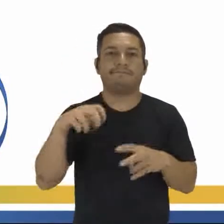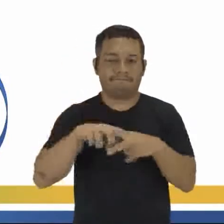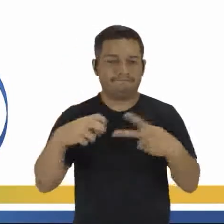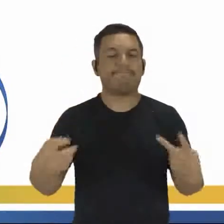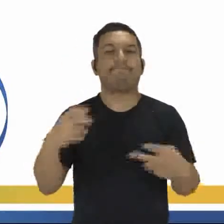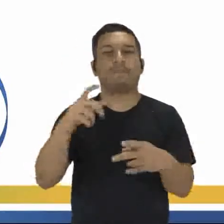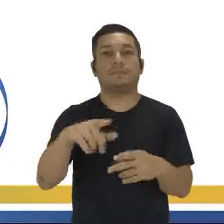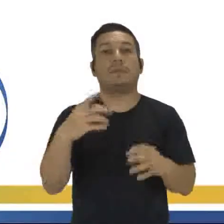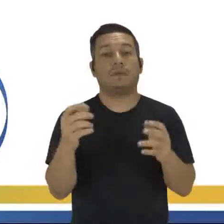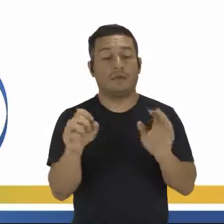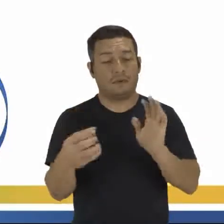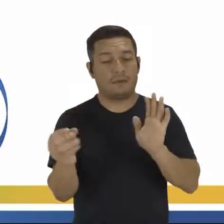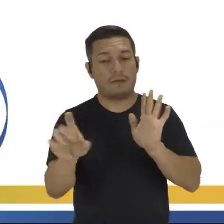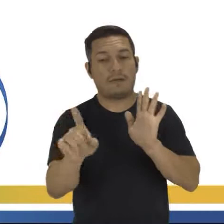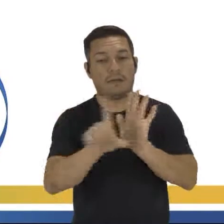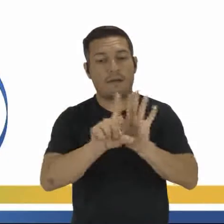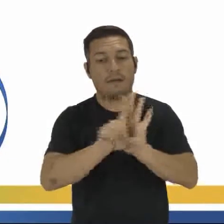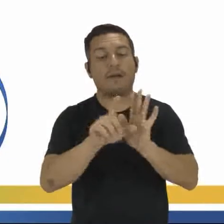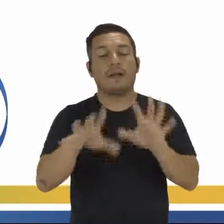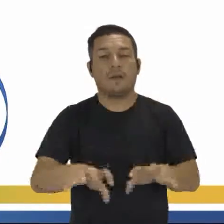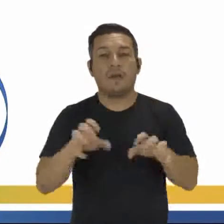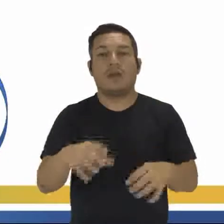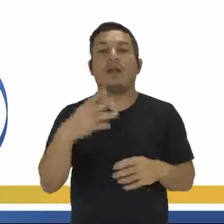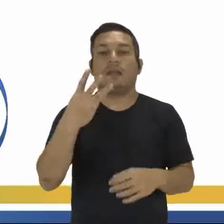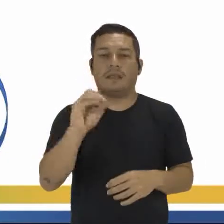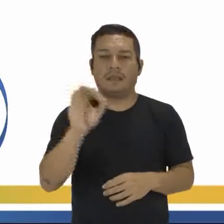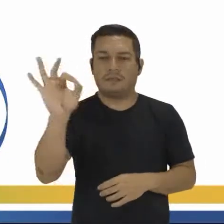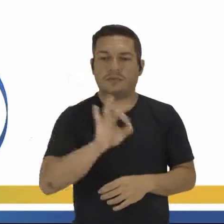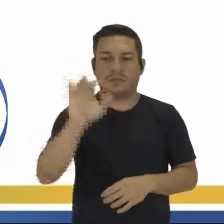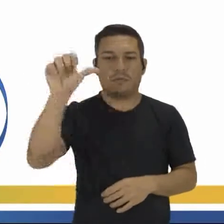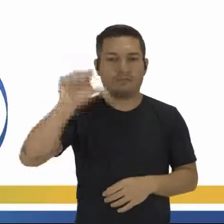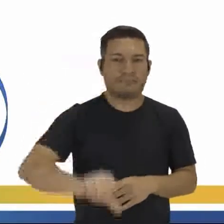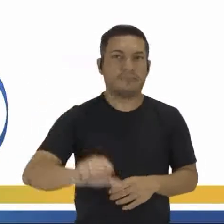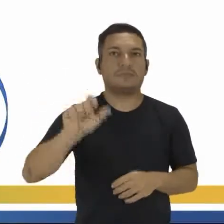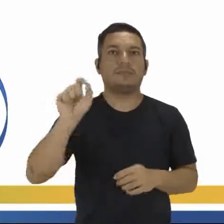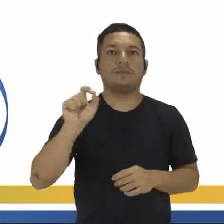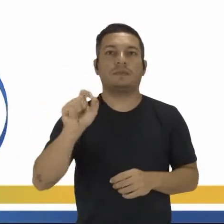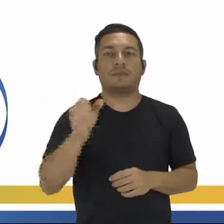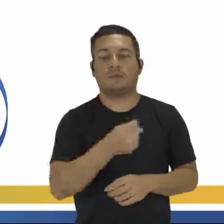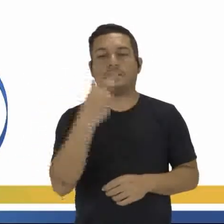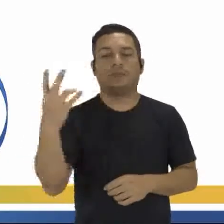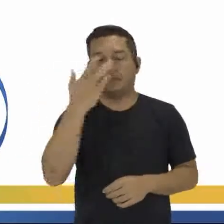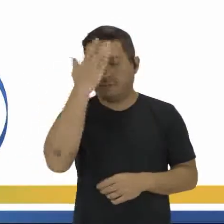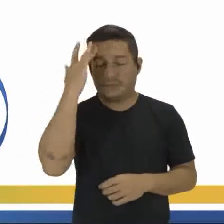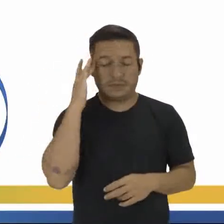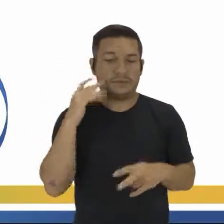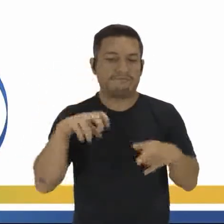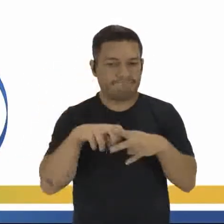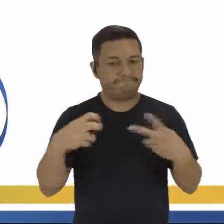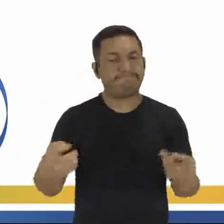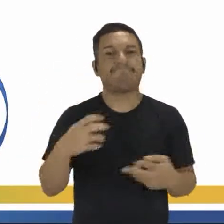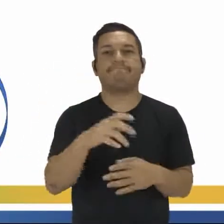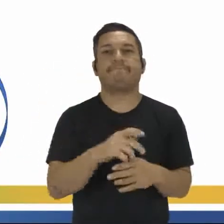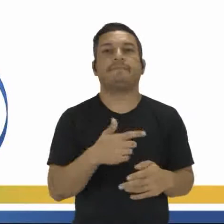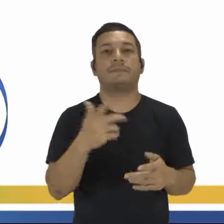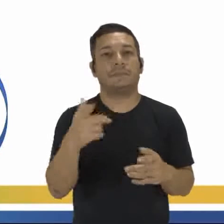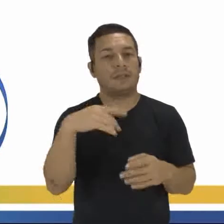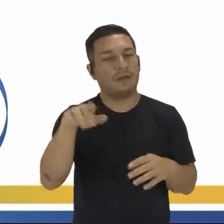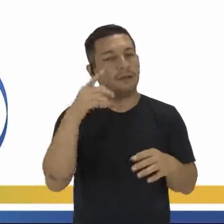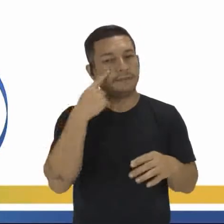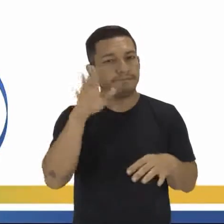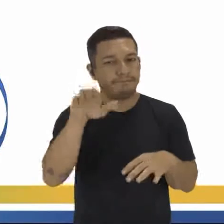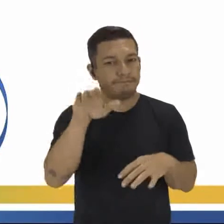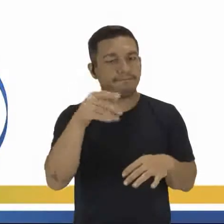seca, esses dados caíram em mais de 30%, o que é muito positivo para o país. Eu chamo a atenção para